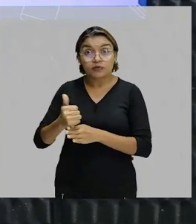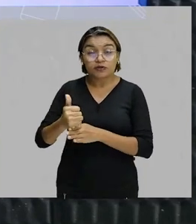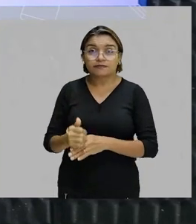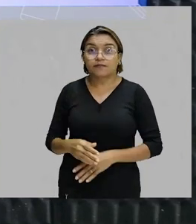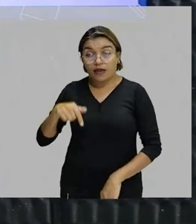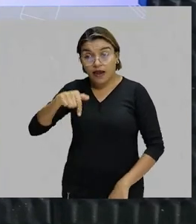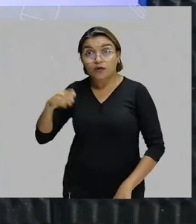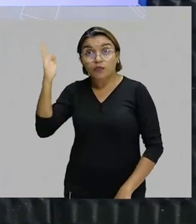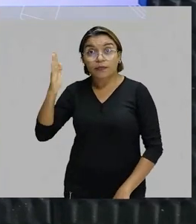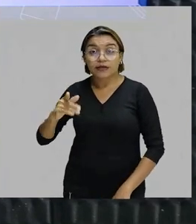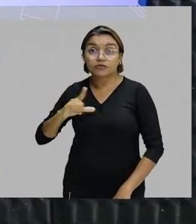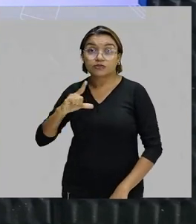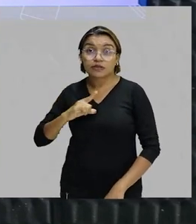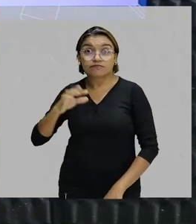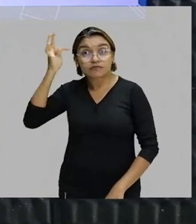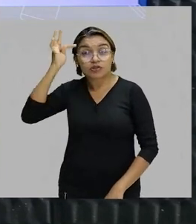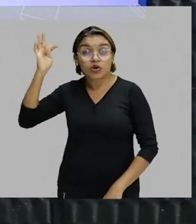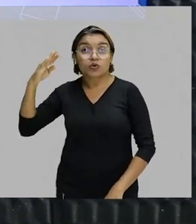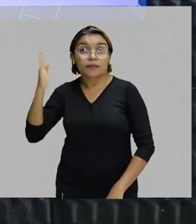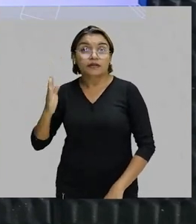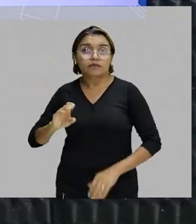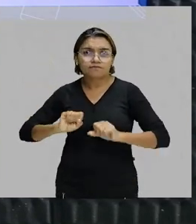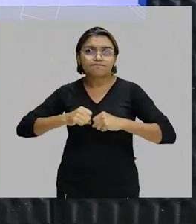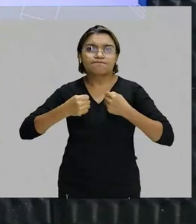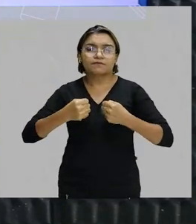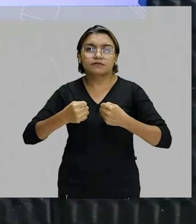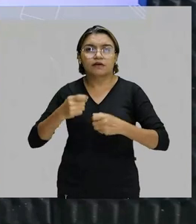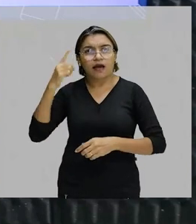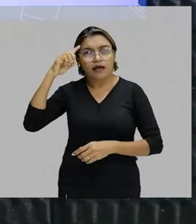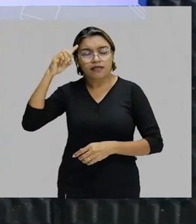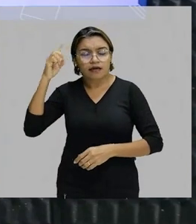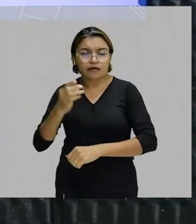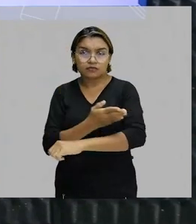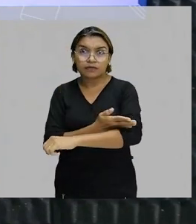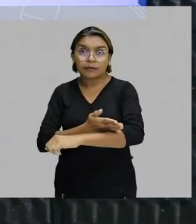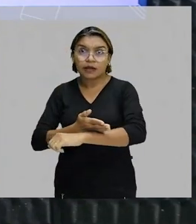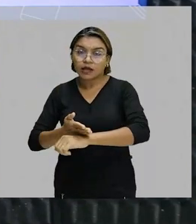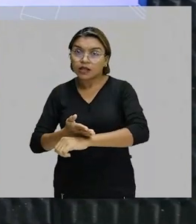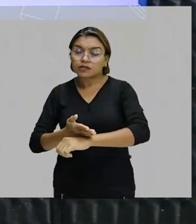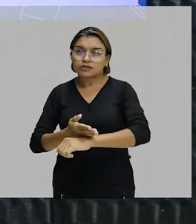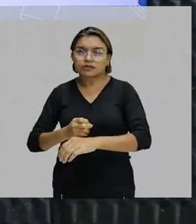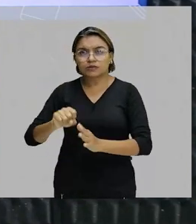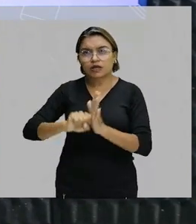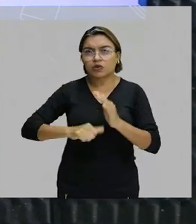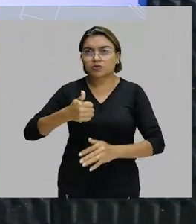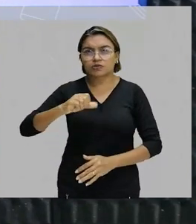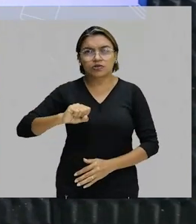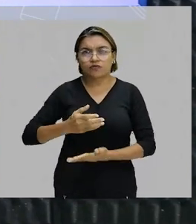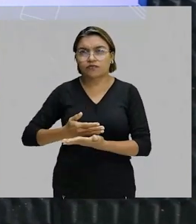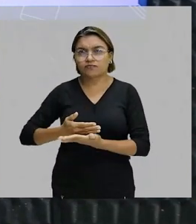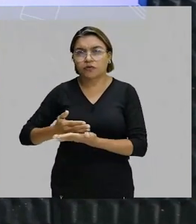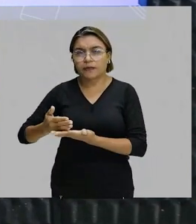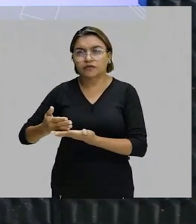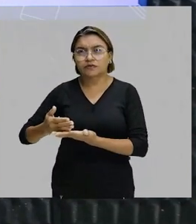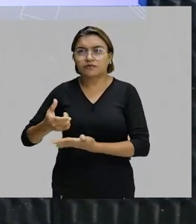teóricos brasileiros que defendiam a ideia do embranquecimento da população ali no século XIX no começo do século